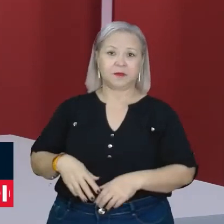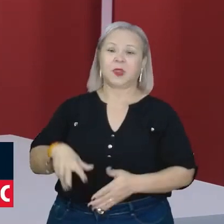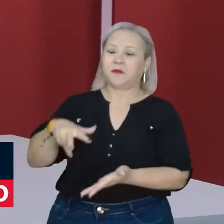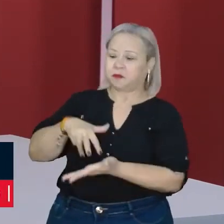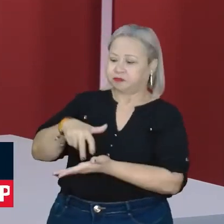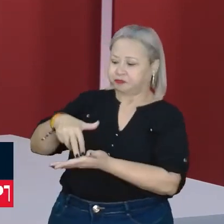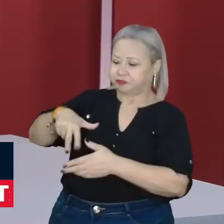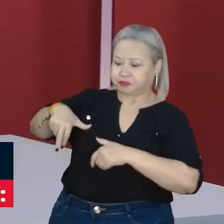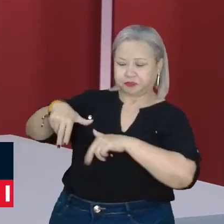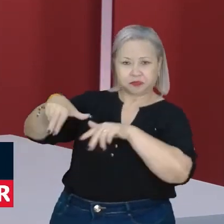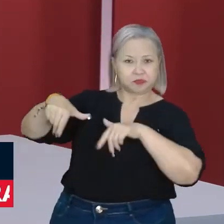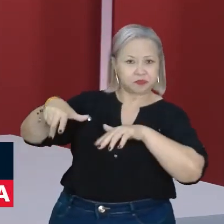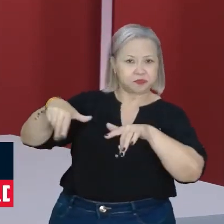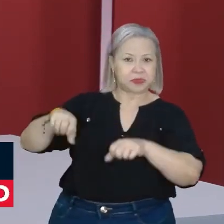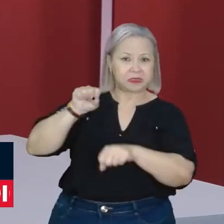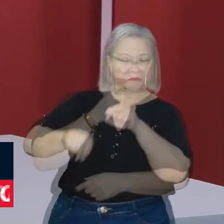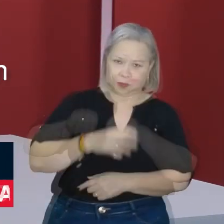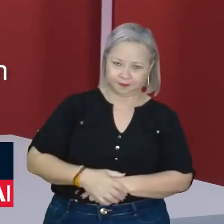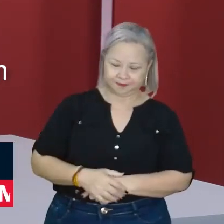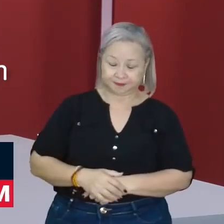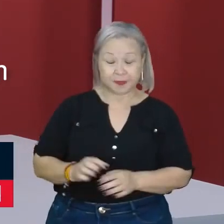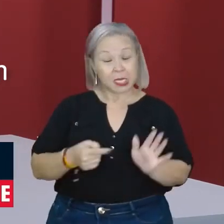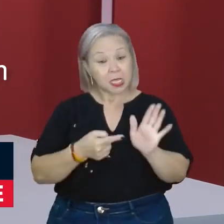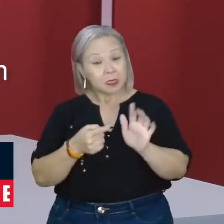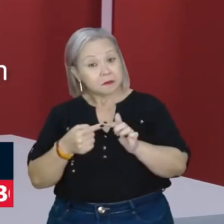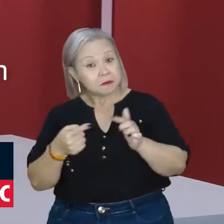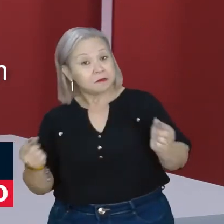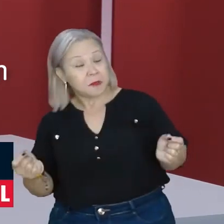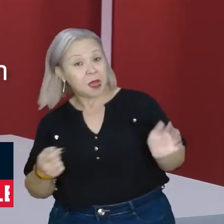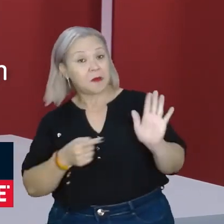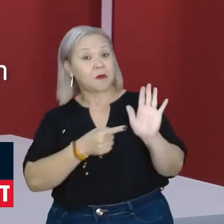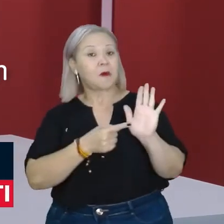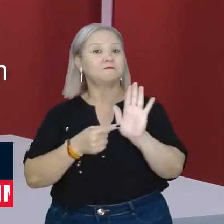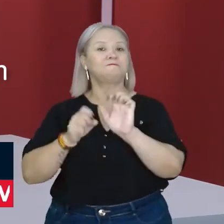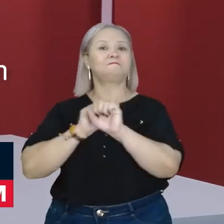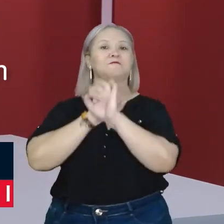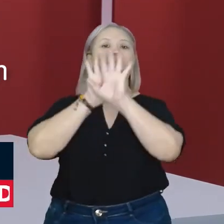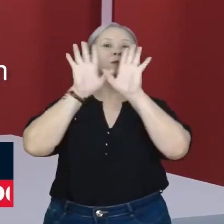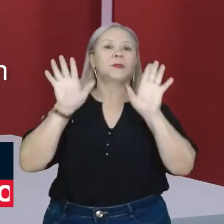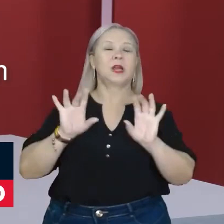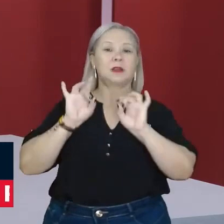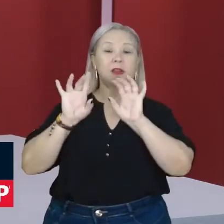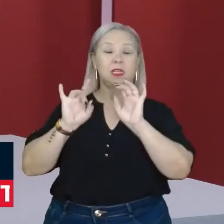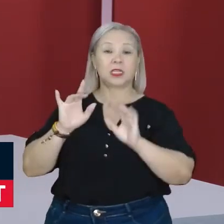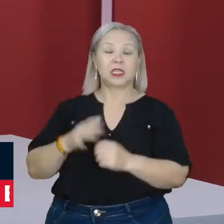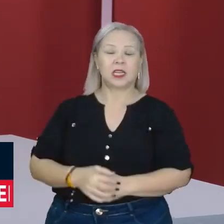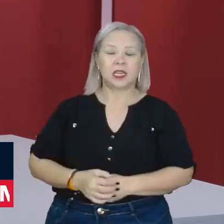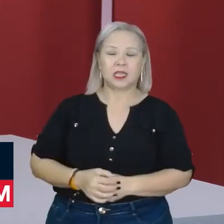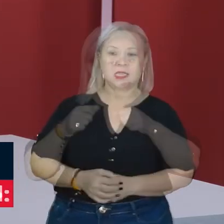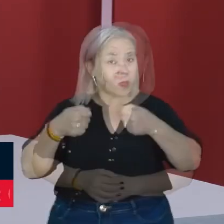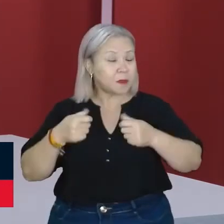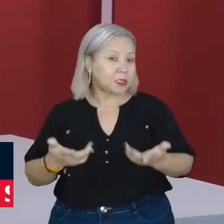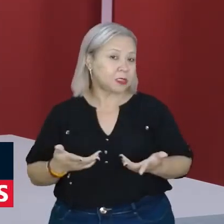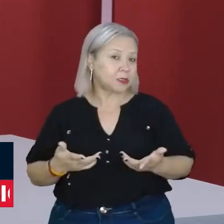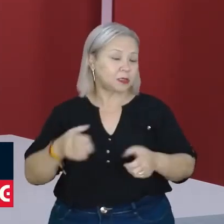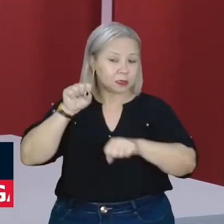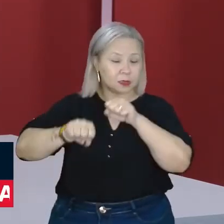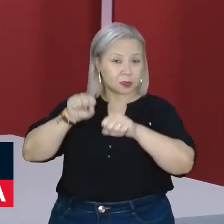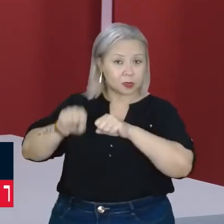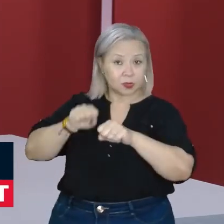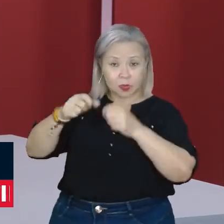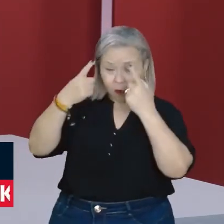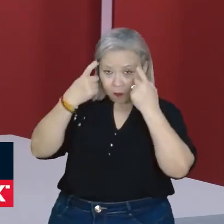eles porque eles nunca respeitaram esses símbolos. Eles são extremistas e eles não compactuam com o nosso sistema democrático. A